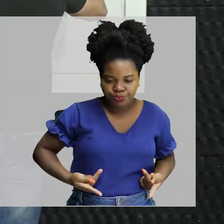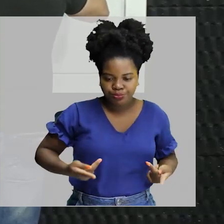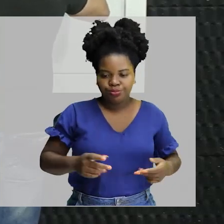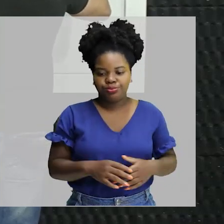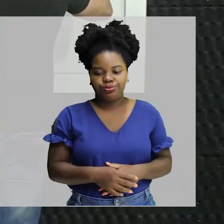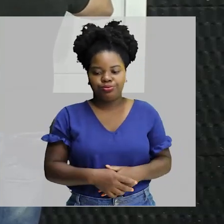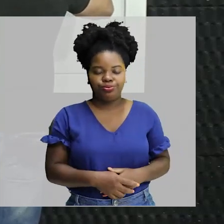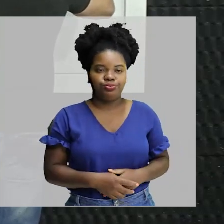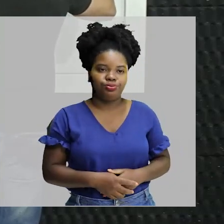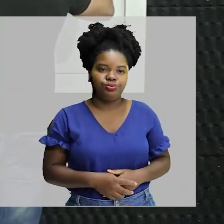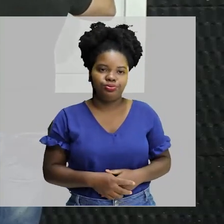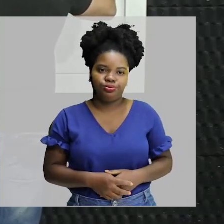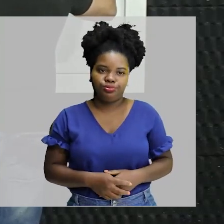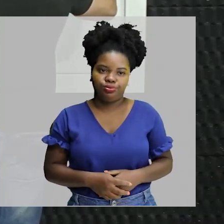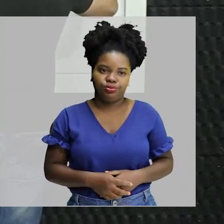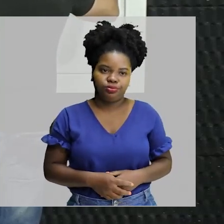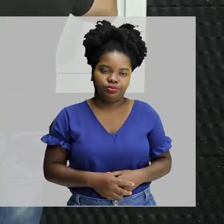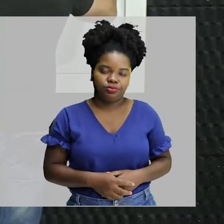certo?